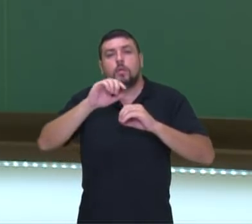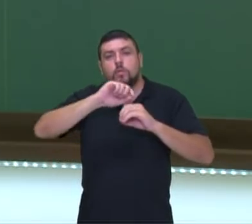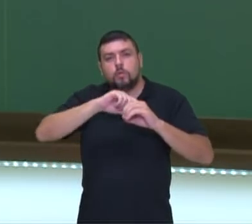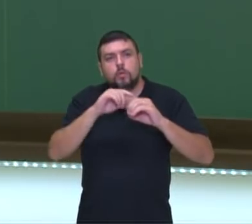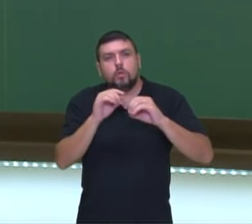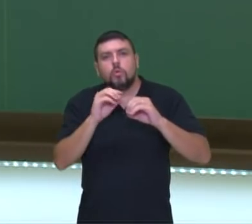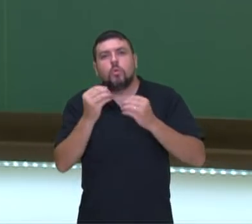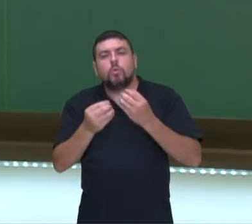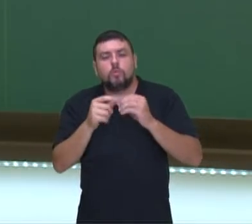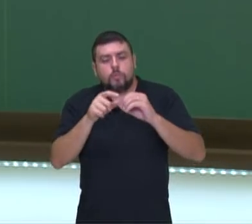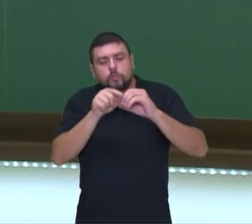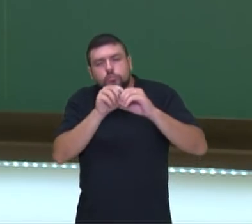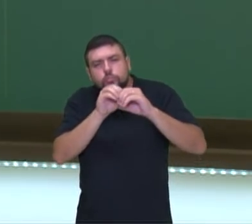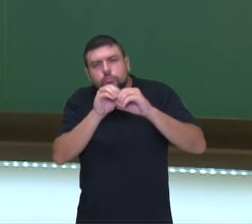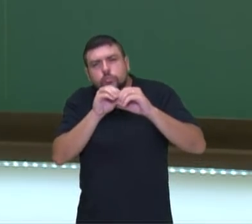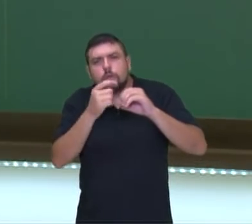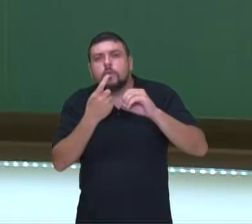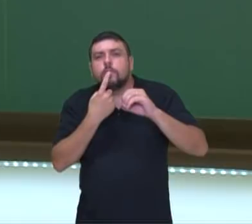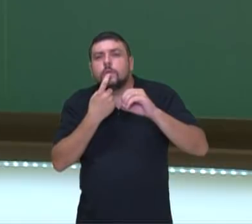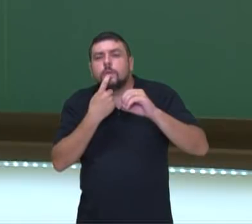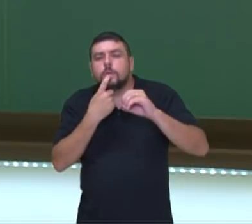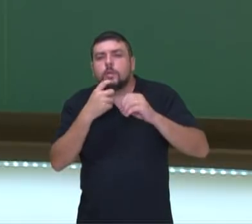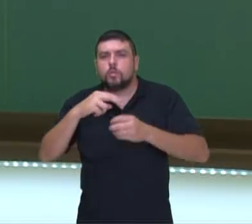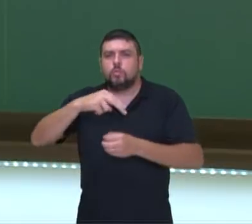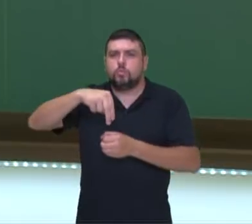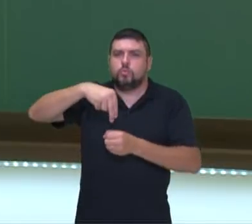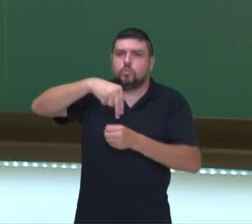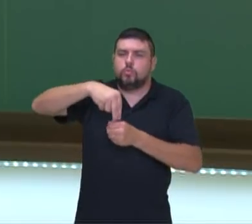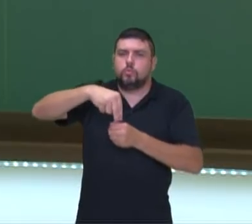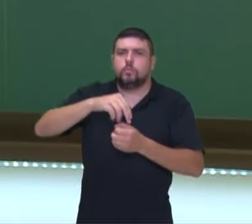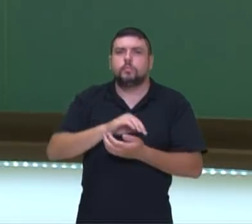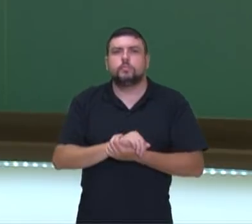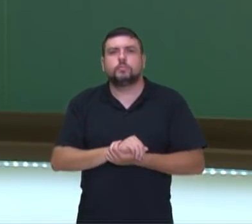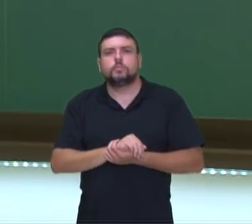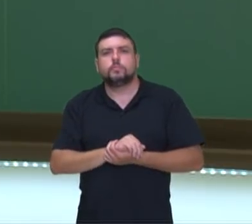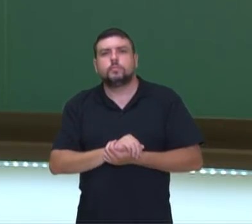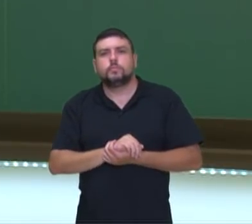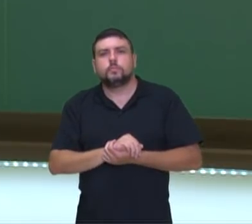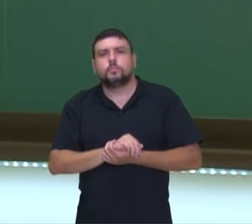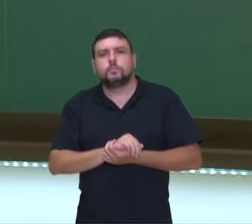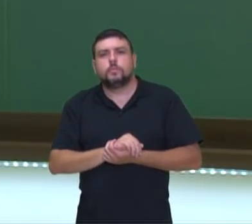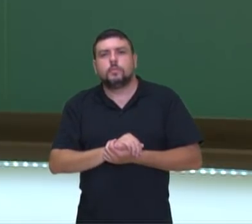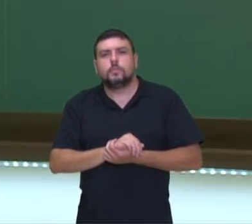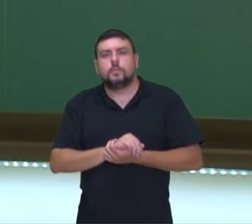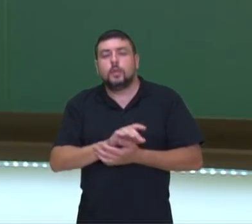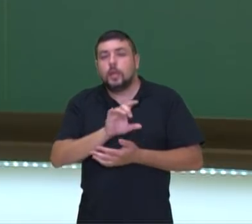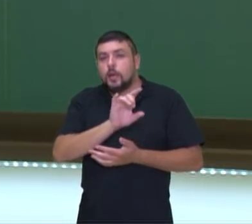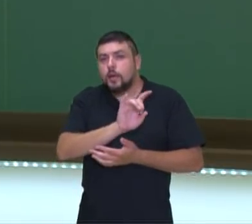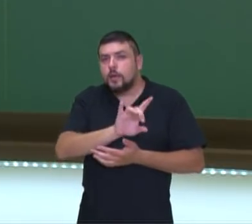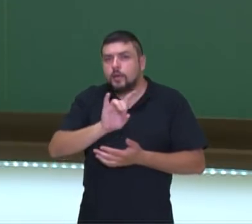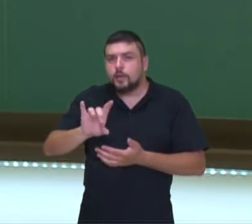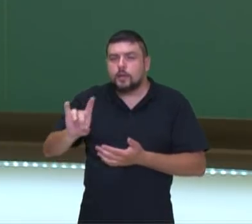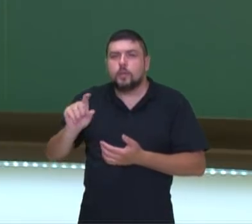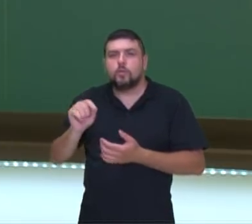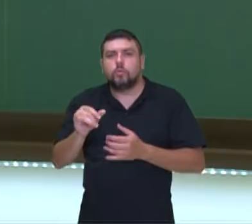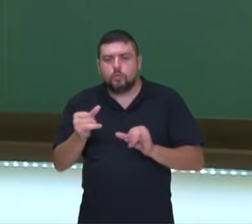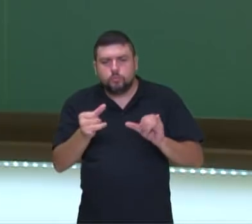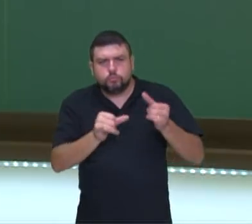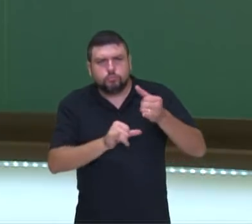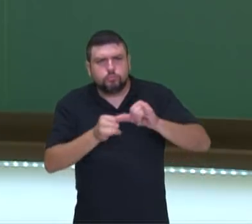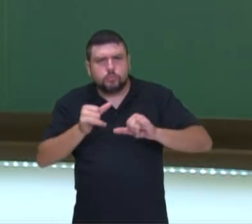eu tenho aqui em vermelho o núcleo. Cada uma dessas camadas tem uma constituição química diferente, ou